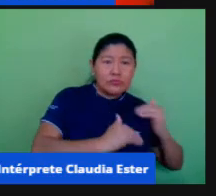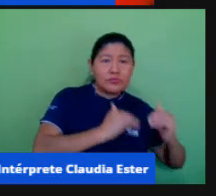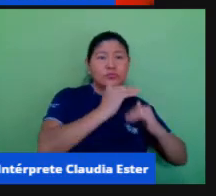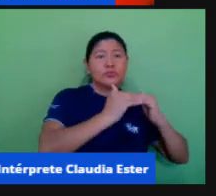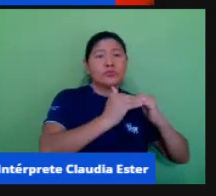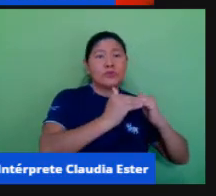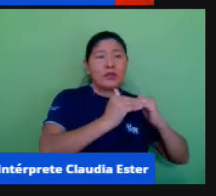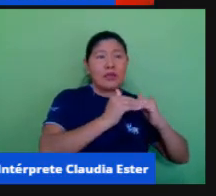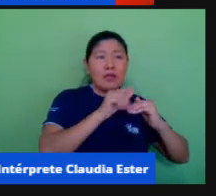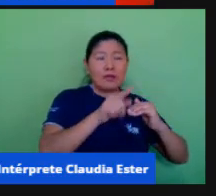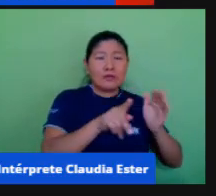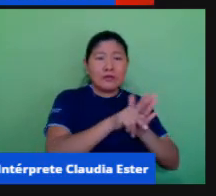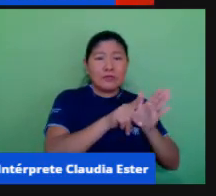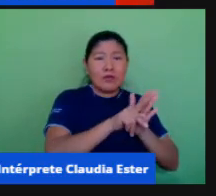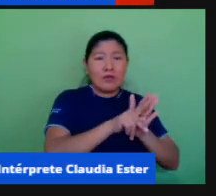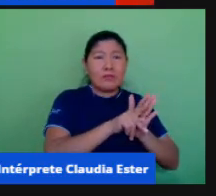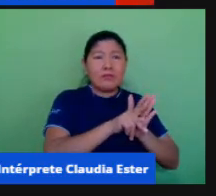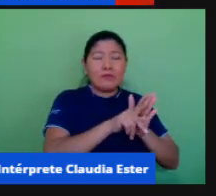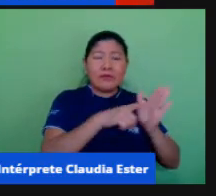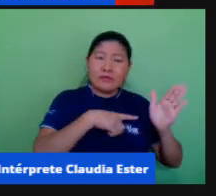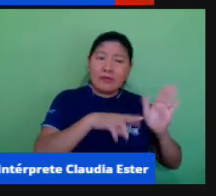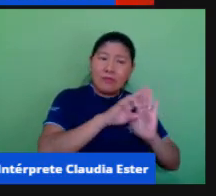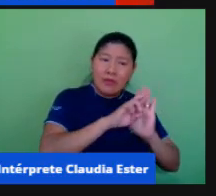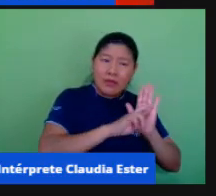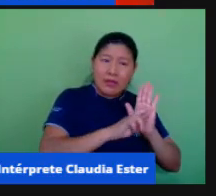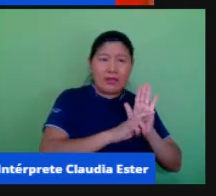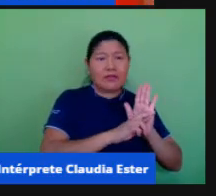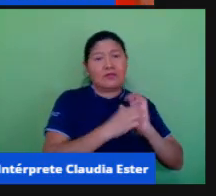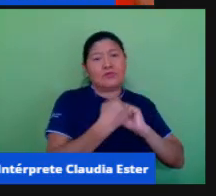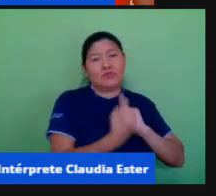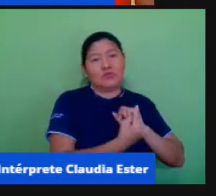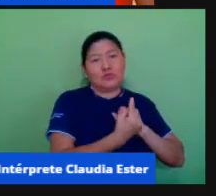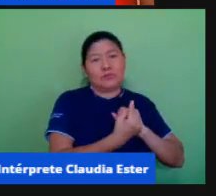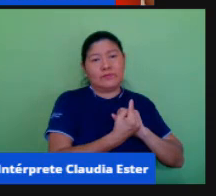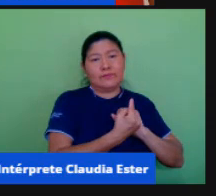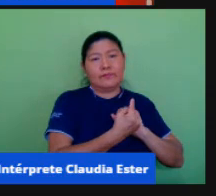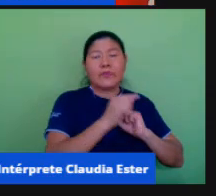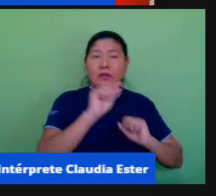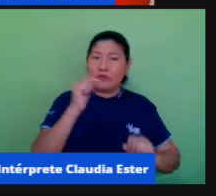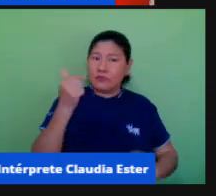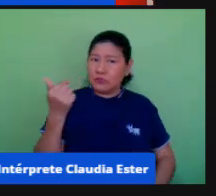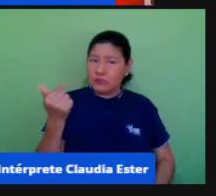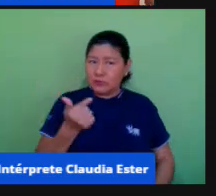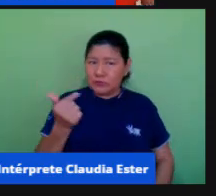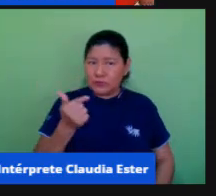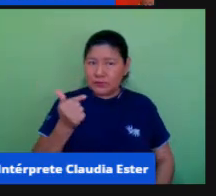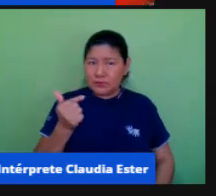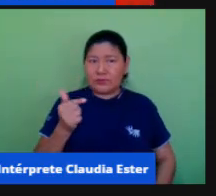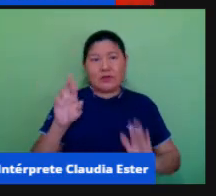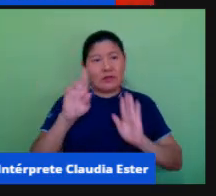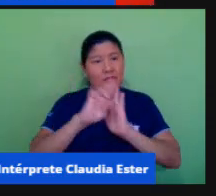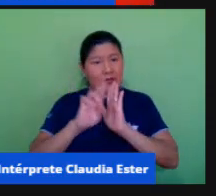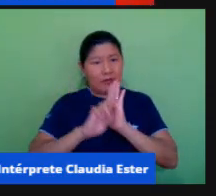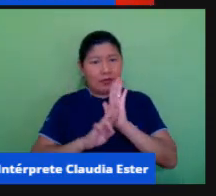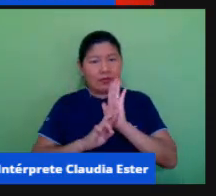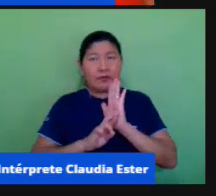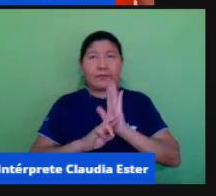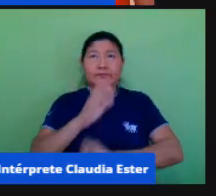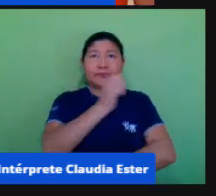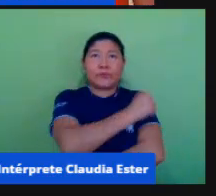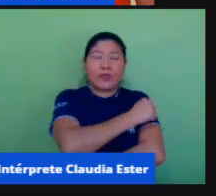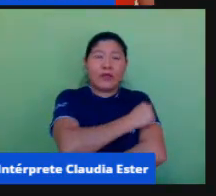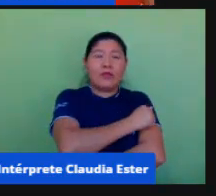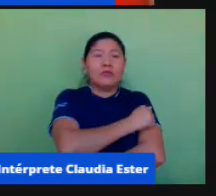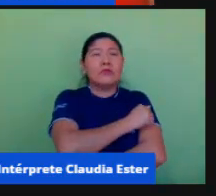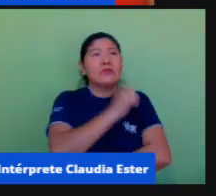personaliza o ensino para o seu aluno, tá? Segundo passo, o aluno pode rever o material, caso tenha